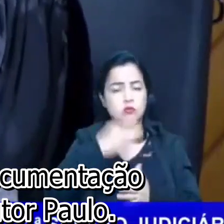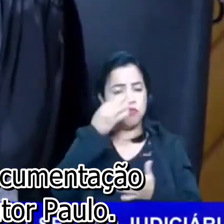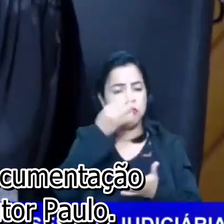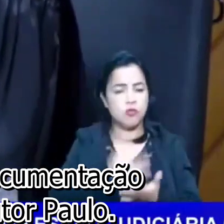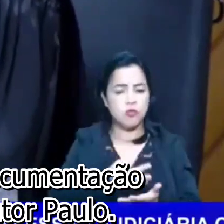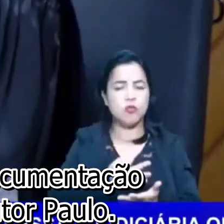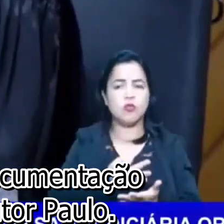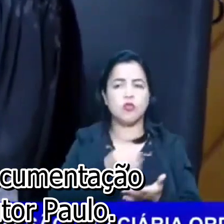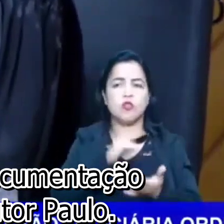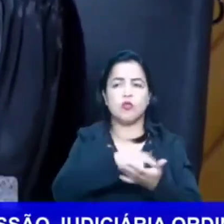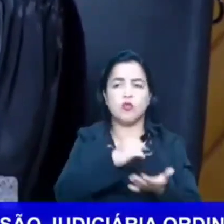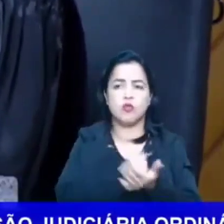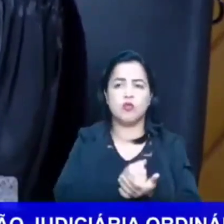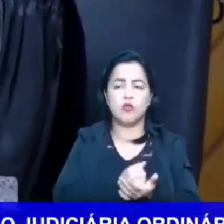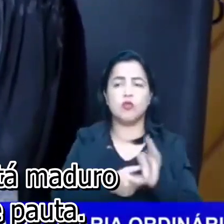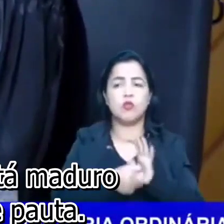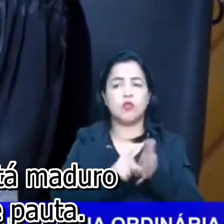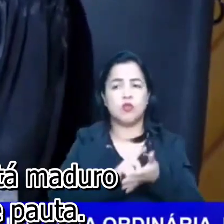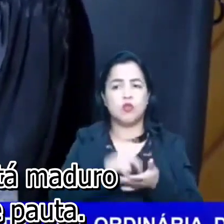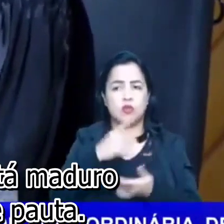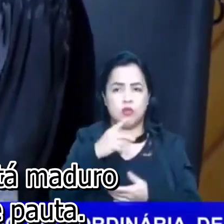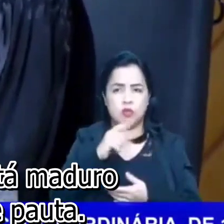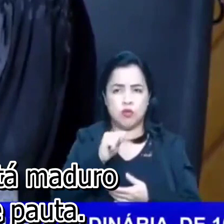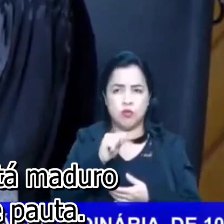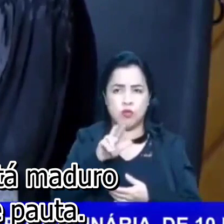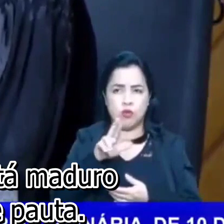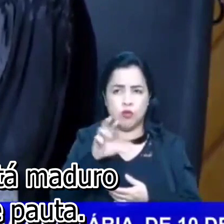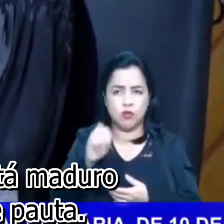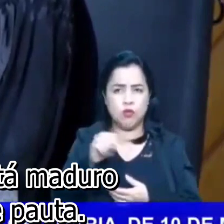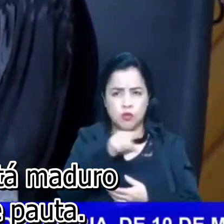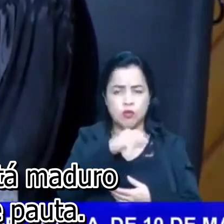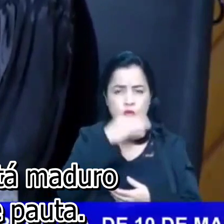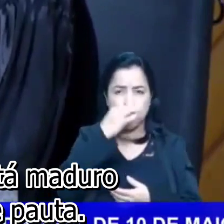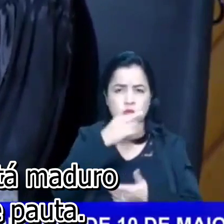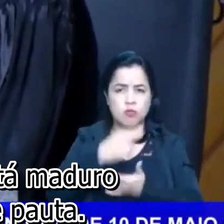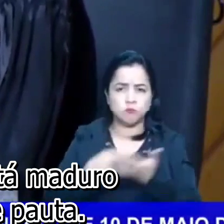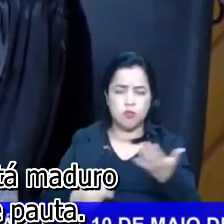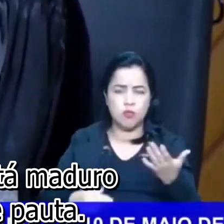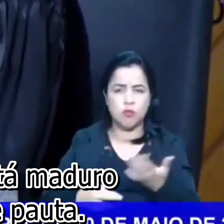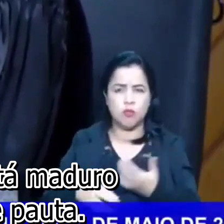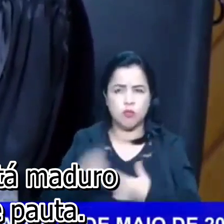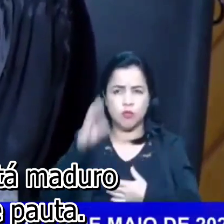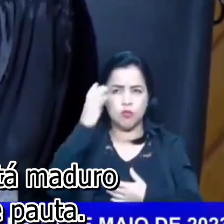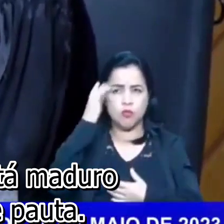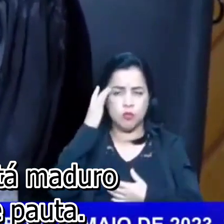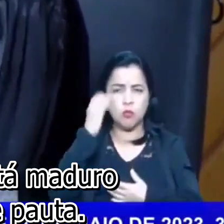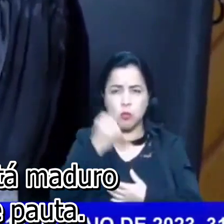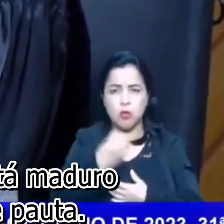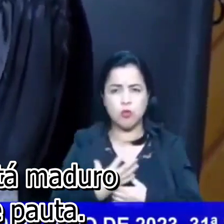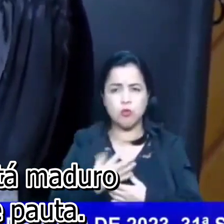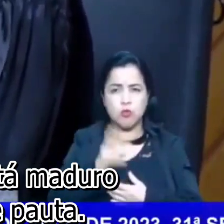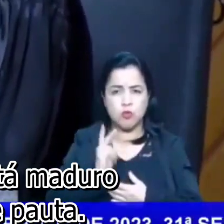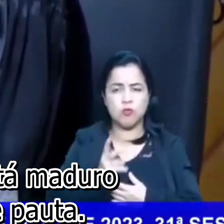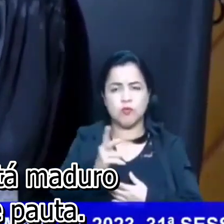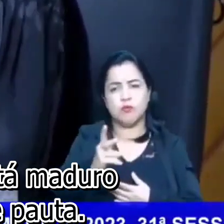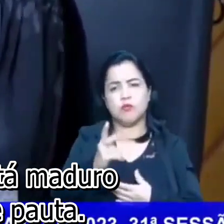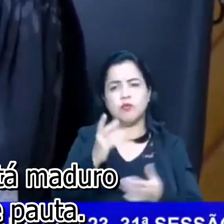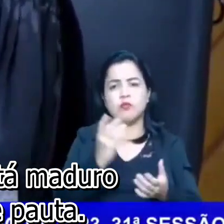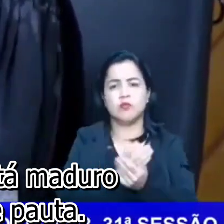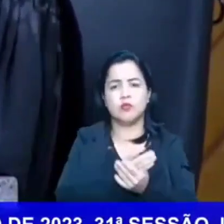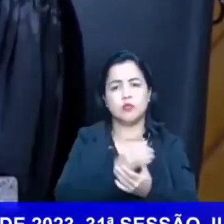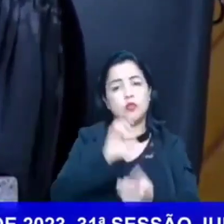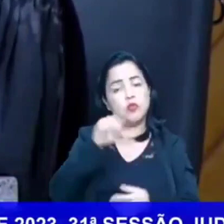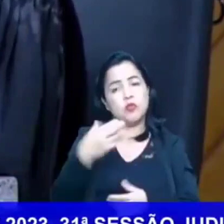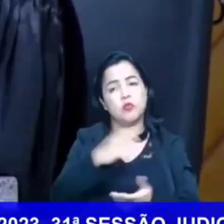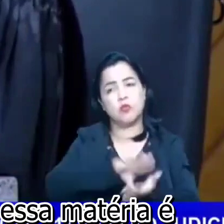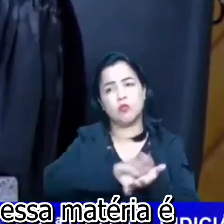eu quero antes ouvir o doutor Paulo. Doutor Paulo, Vossa Excelência é o relator. Acha que está maduro o processo para a gente prosseguir ou retira de